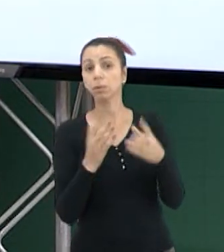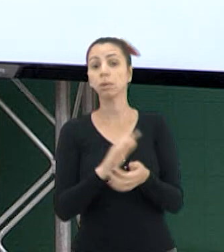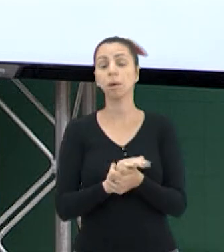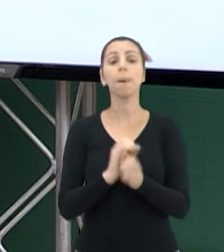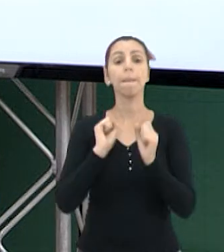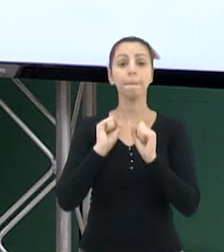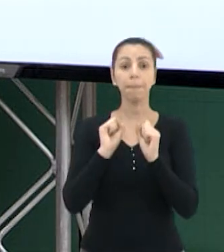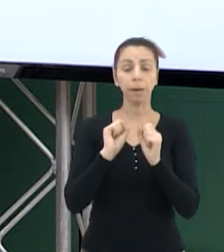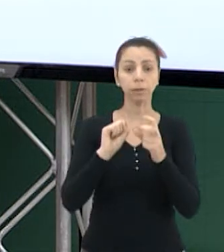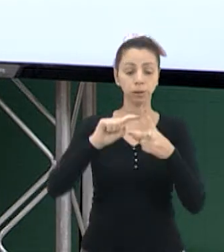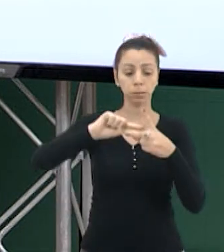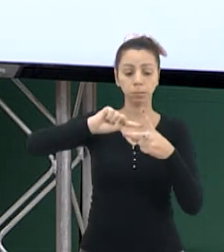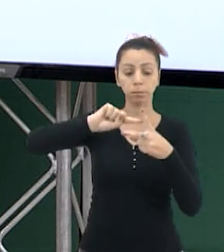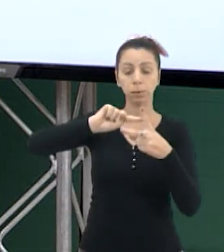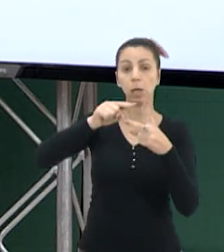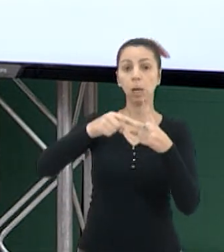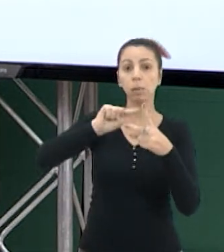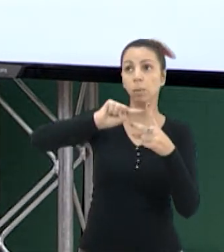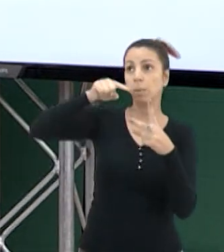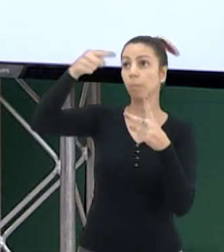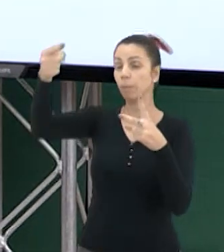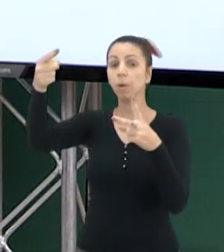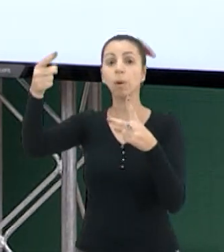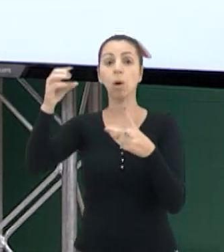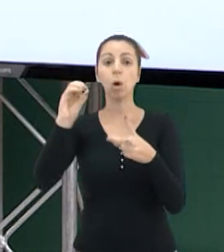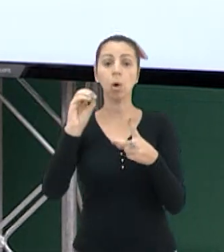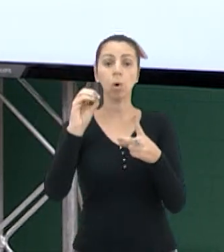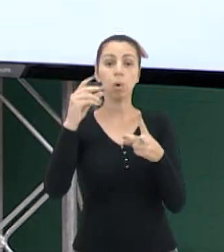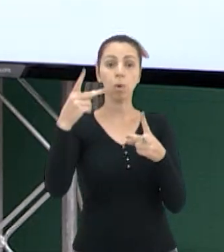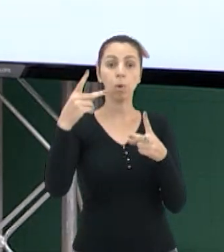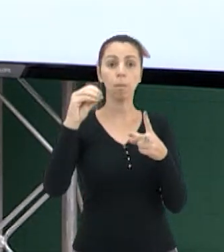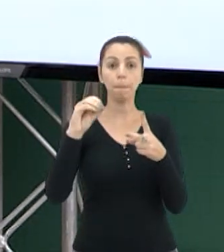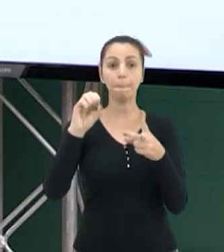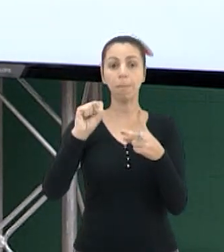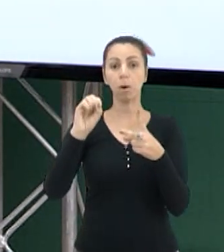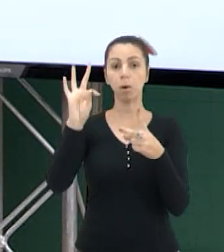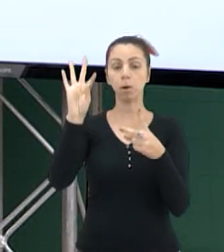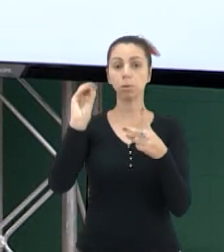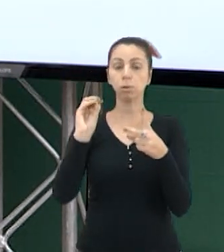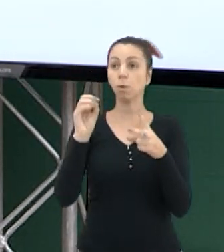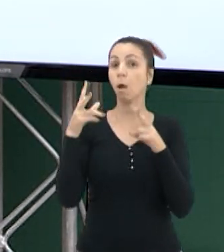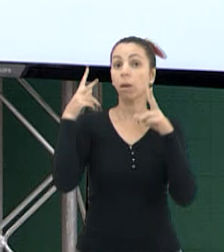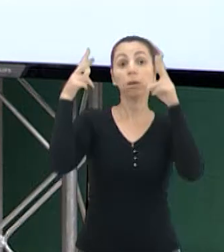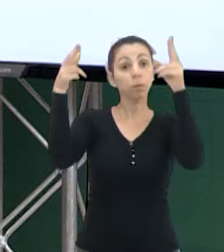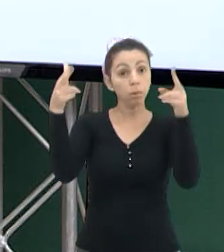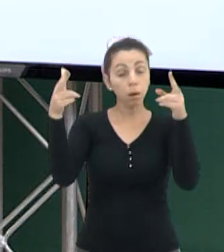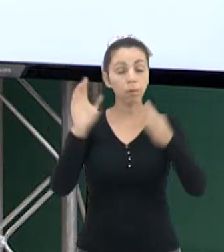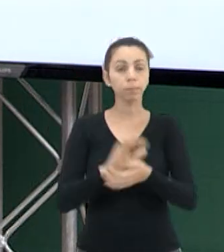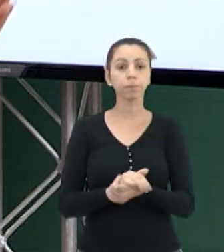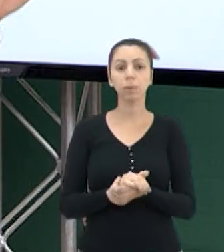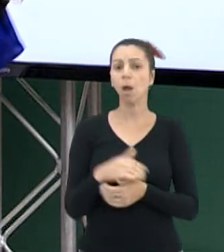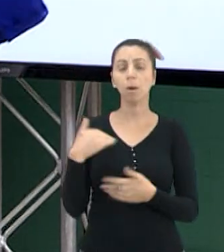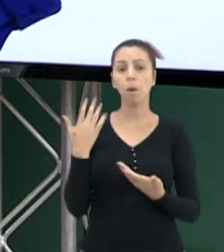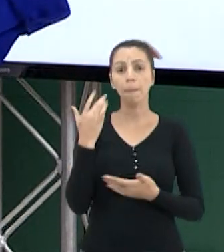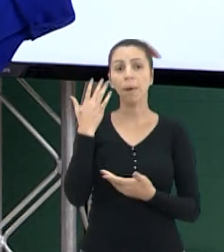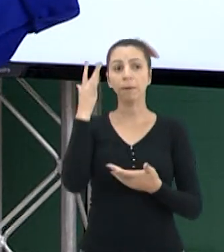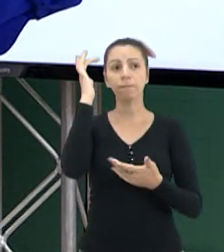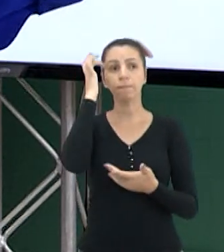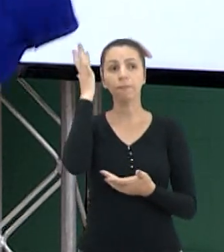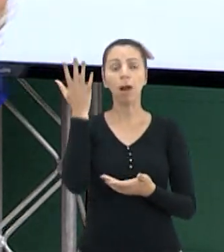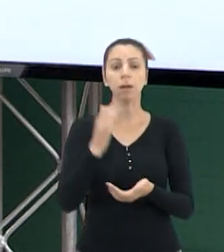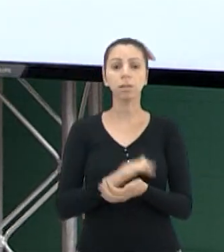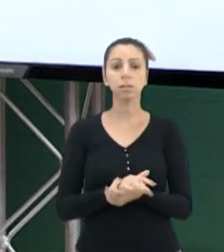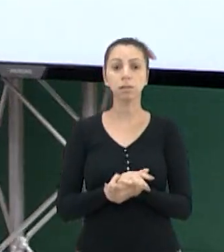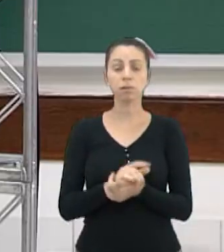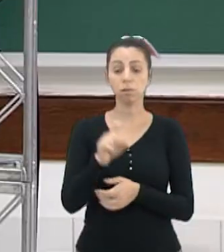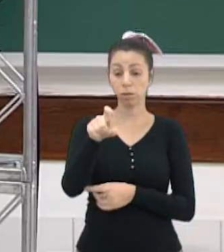porque ângulos opostos pelo vértice, lembram? Eles são iguais. Então, eu vou pegar aquele que é mais fácil, gente. Qual que é o mais fácil? X